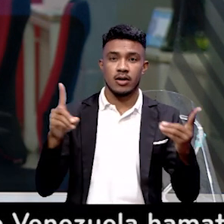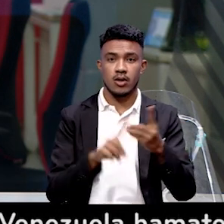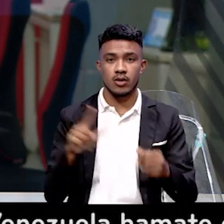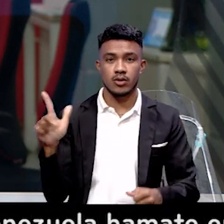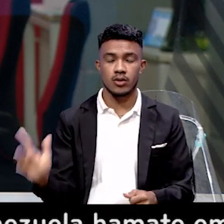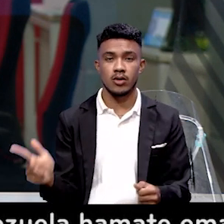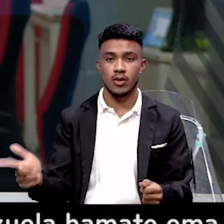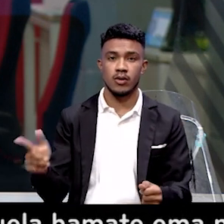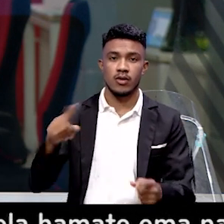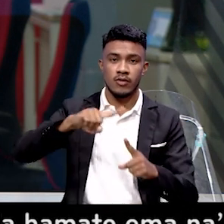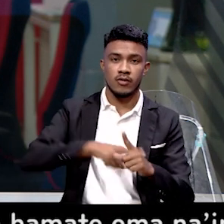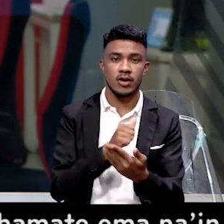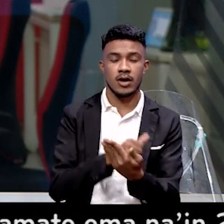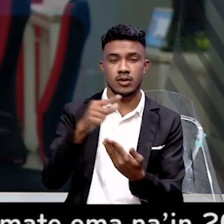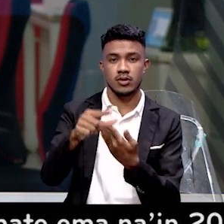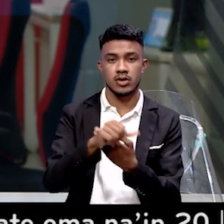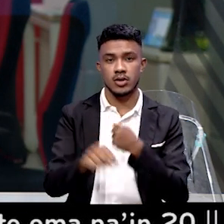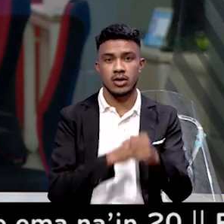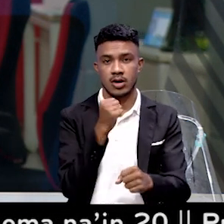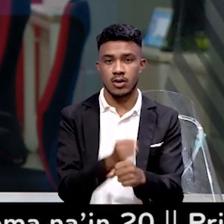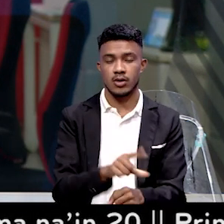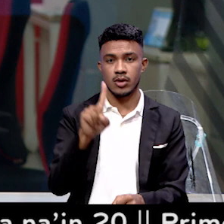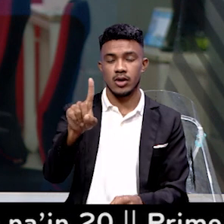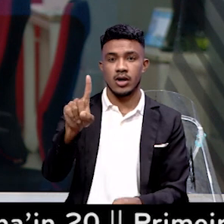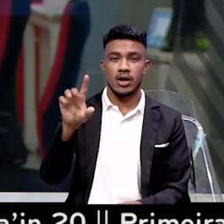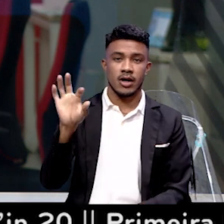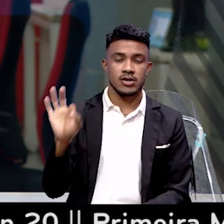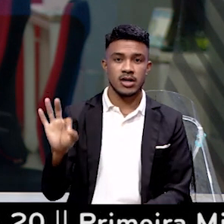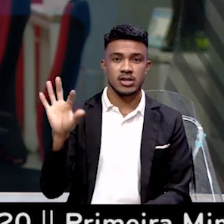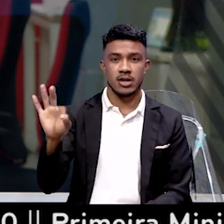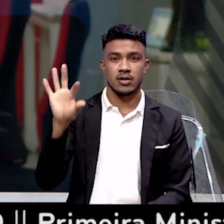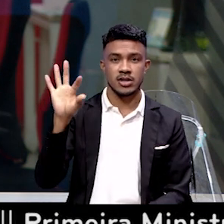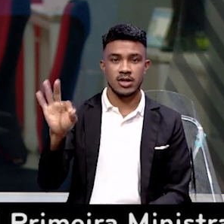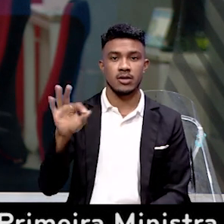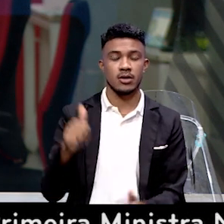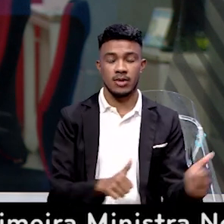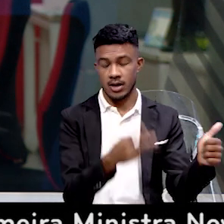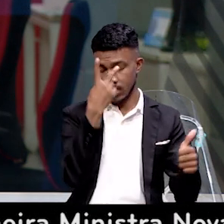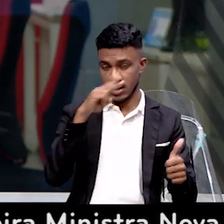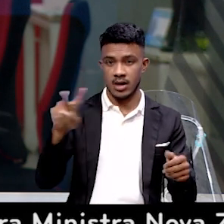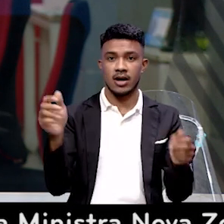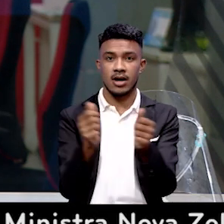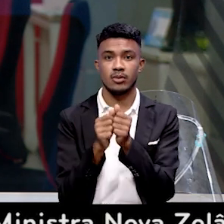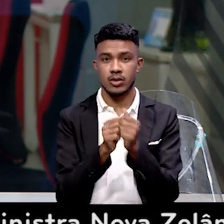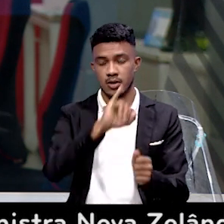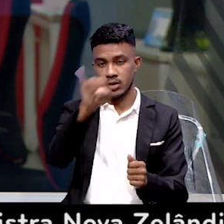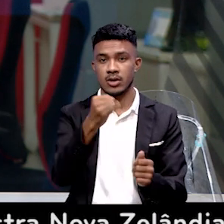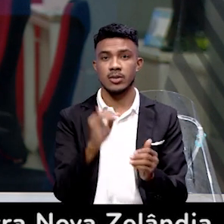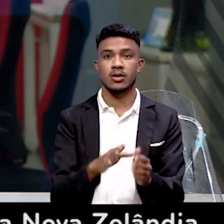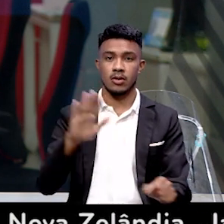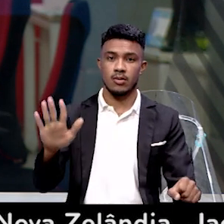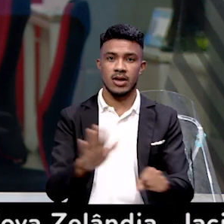fulan agosto tinan reun ida atu sia senulo recensia. Tu irmai ita acompanha a entrevista completa.